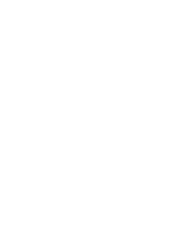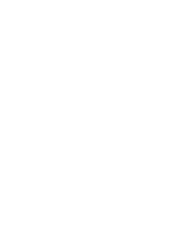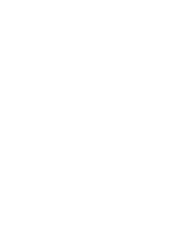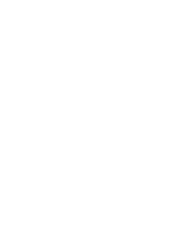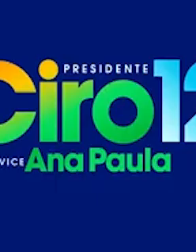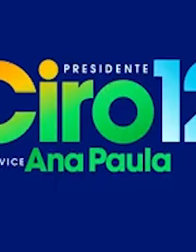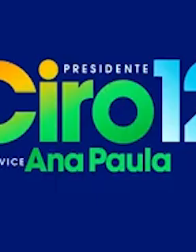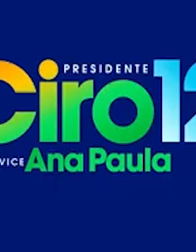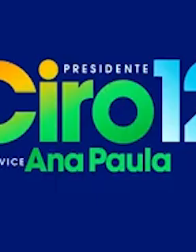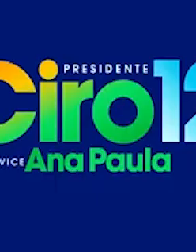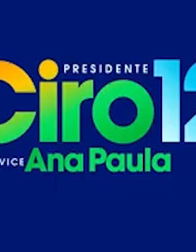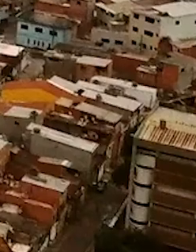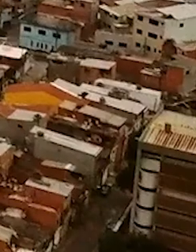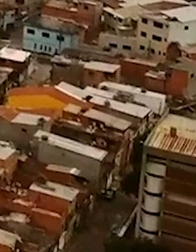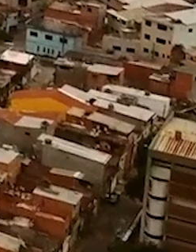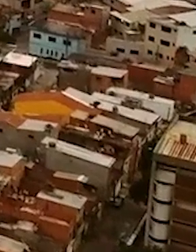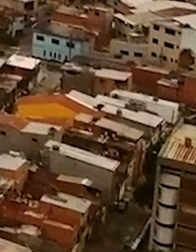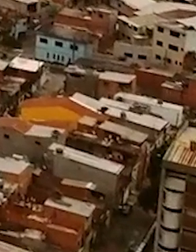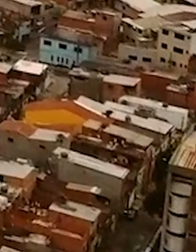Música